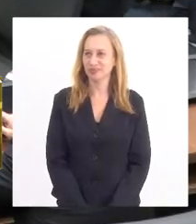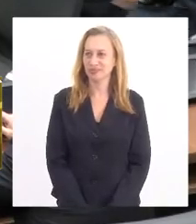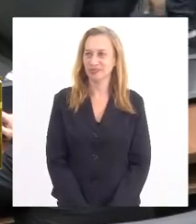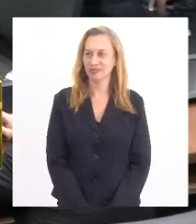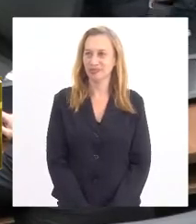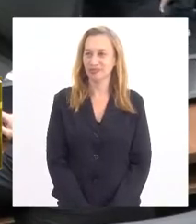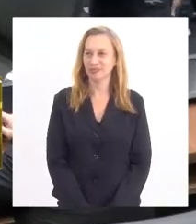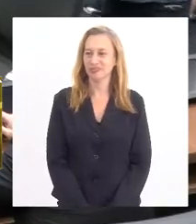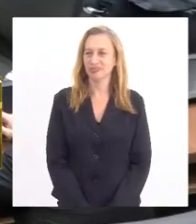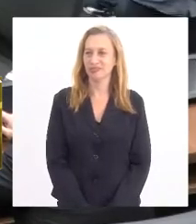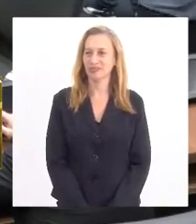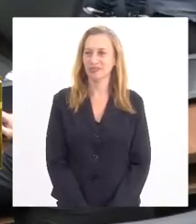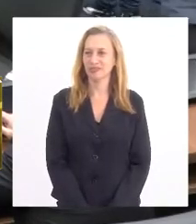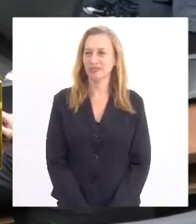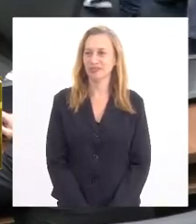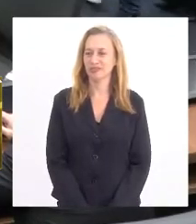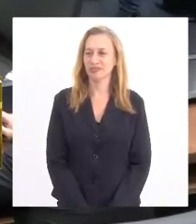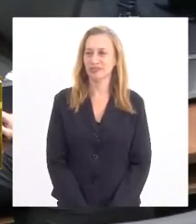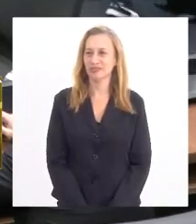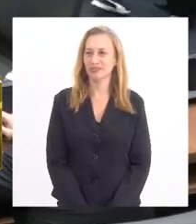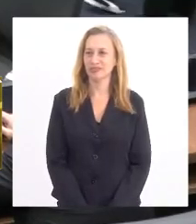E aí